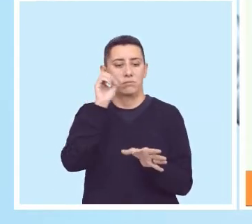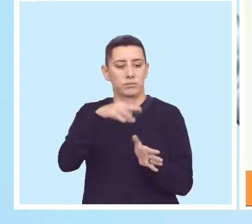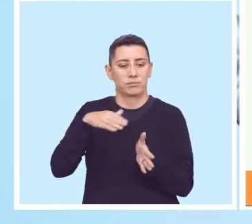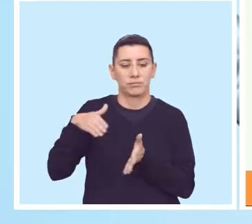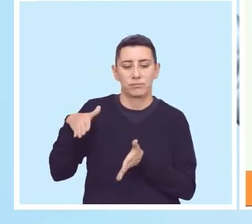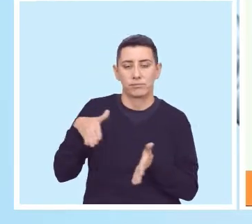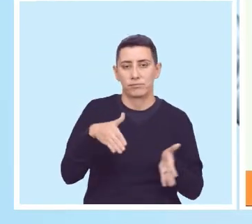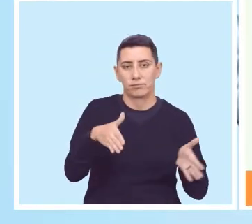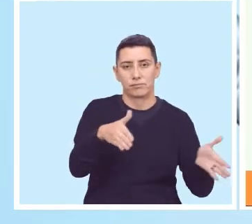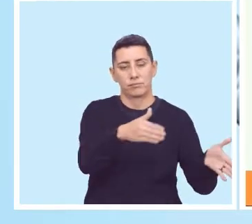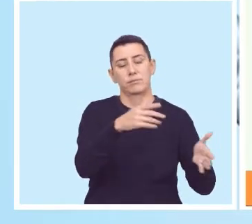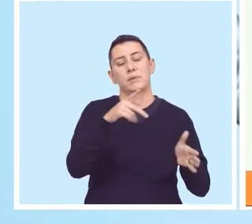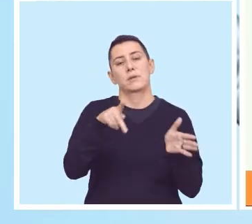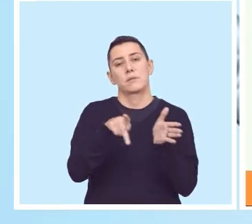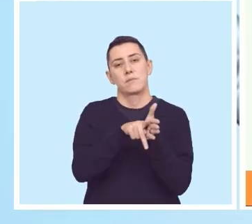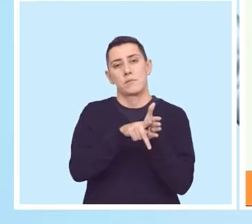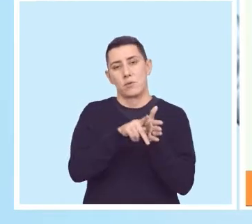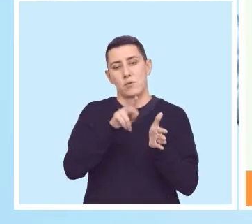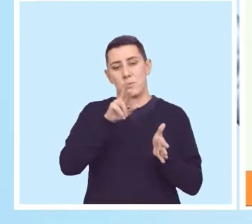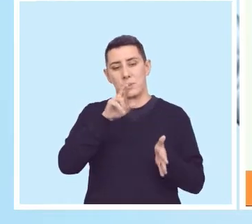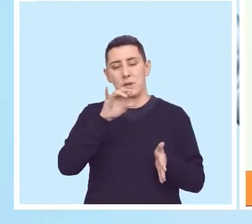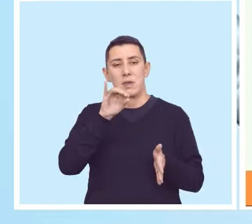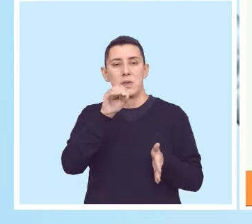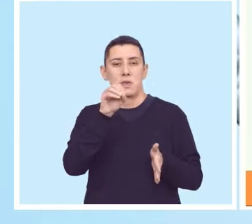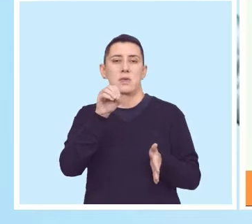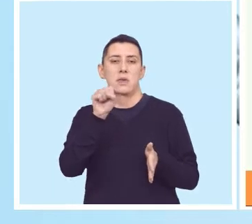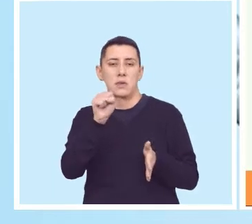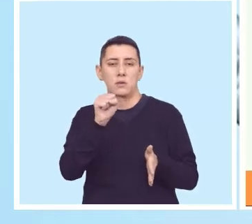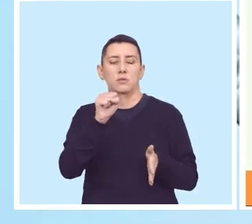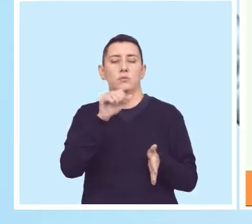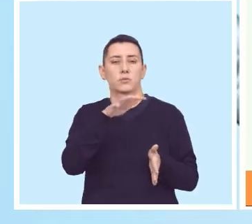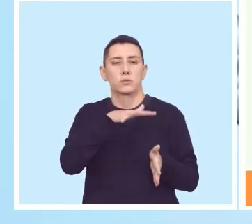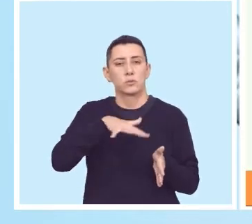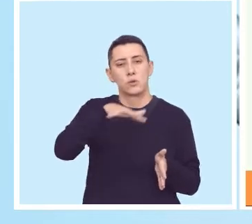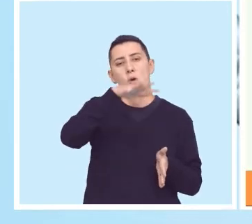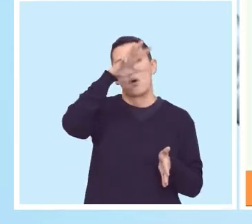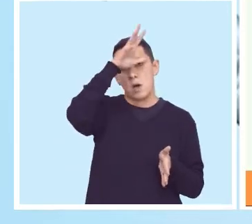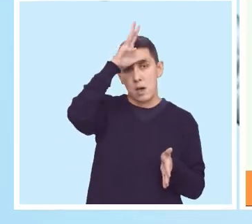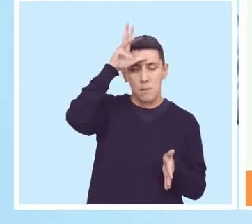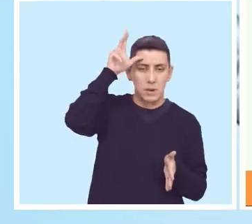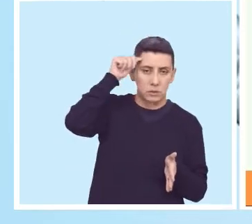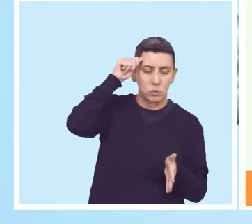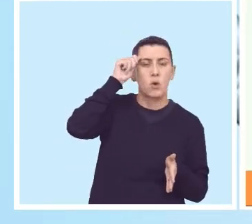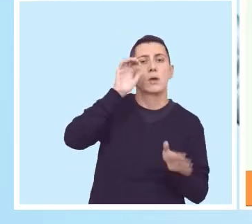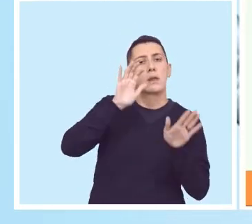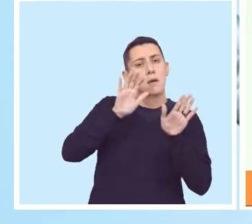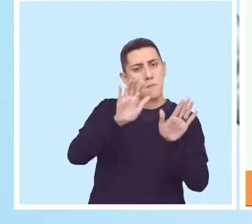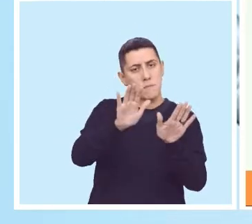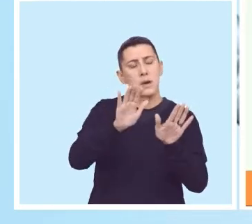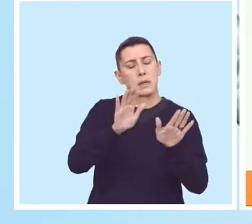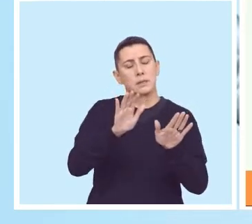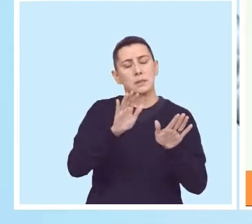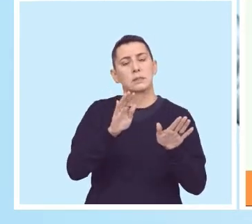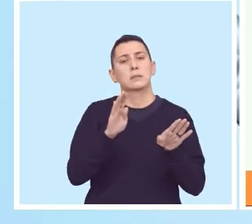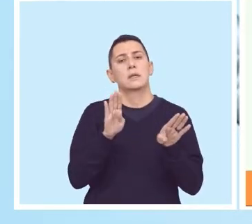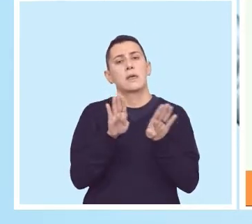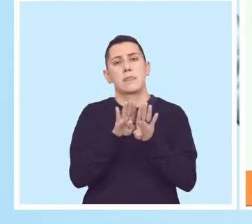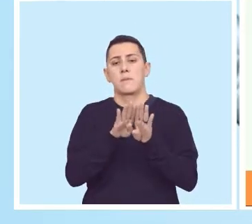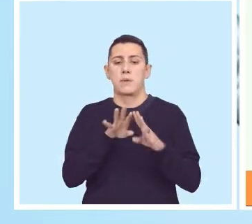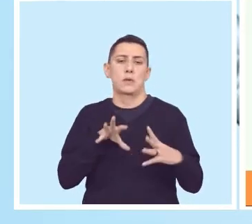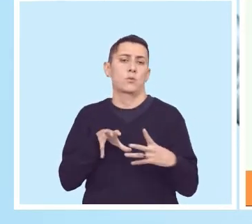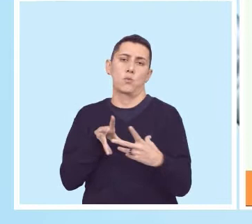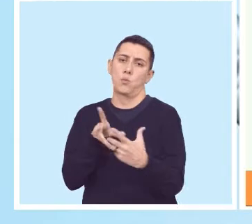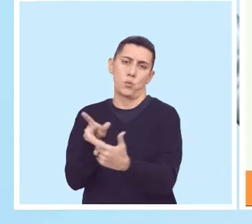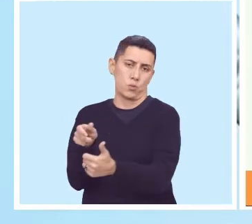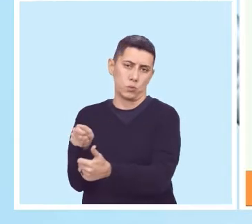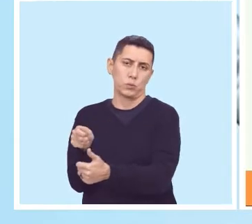sobremaneira os rios, especificamente nós colocamos aí rios da Amazônia, mas no mundo como um todo, né?